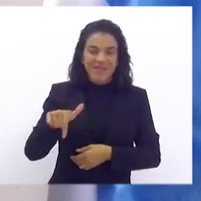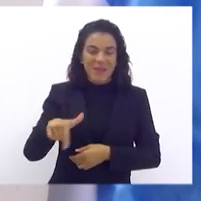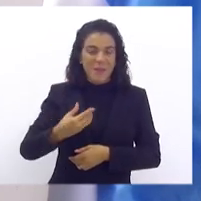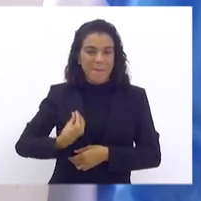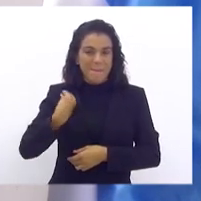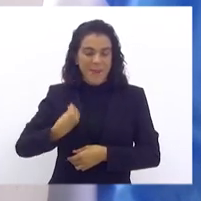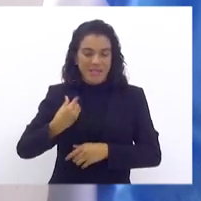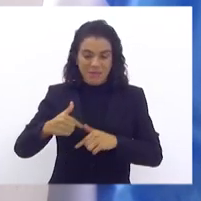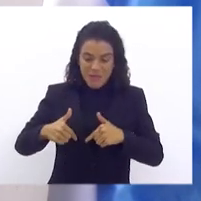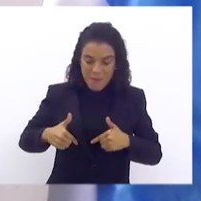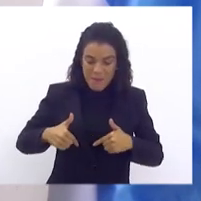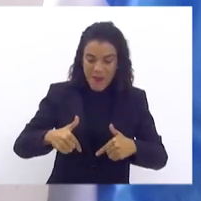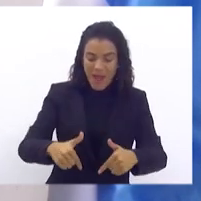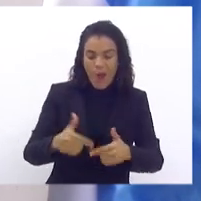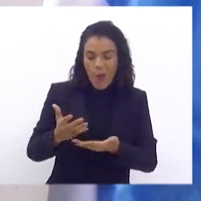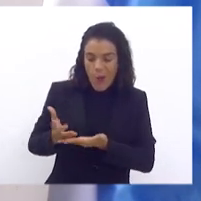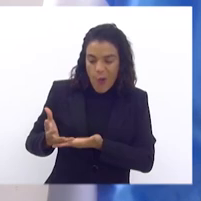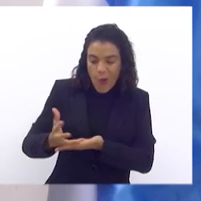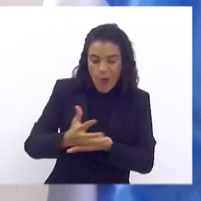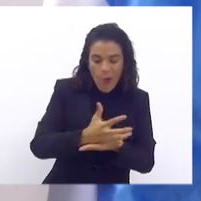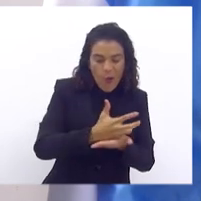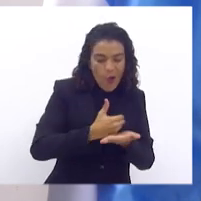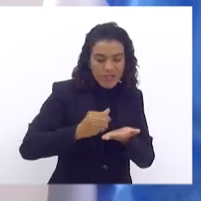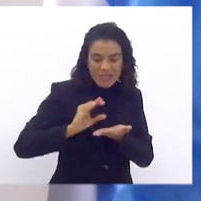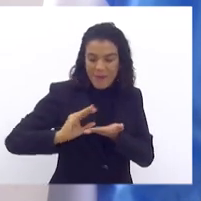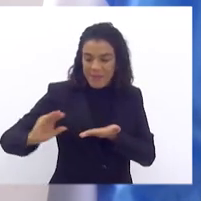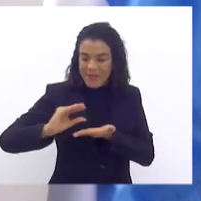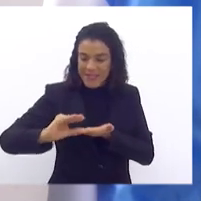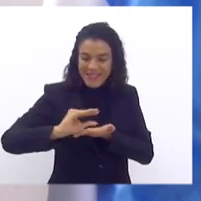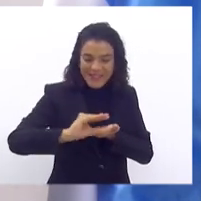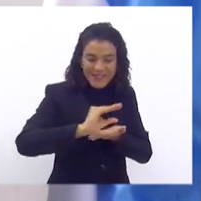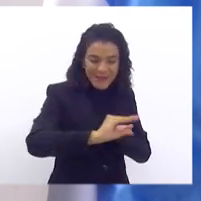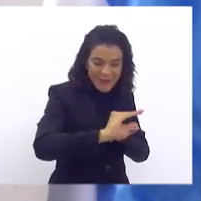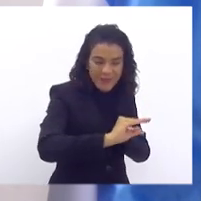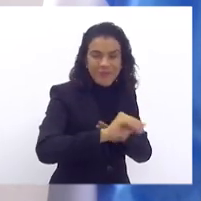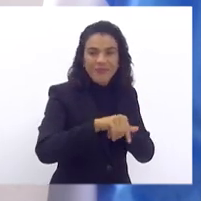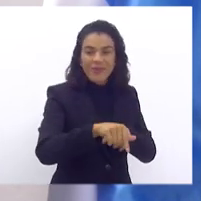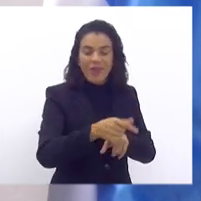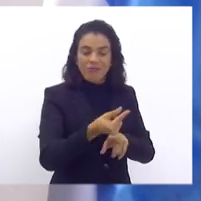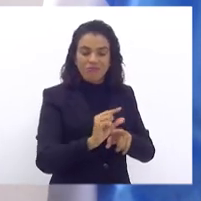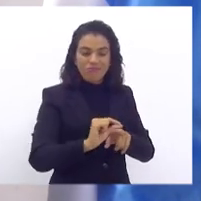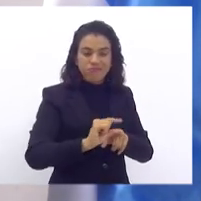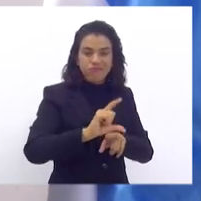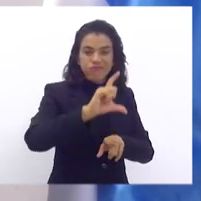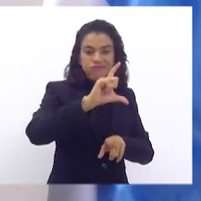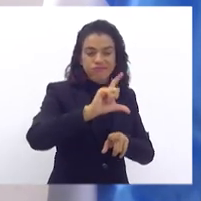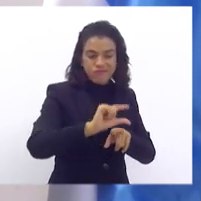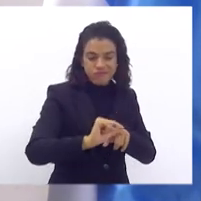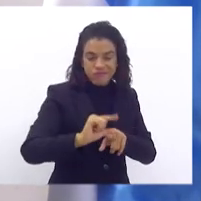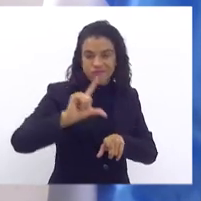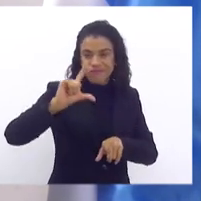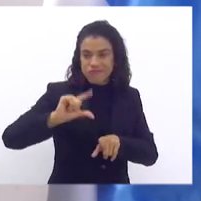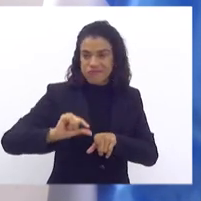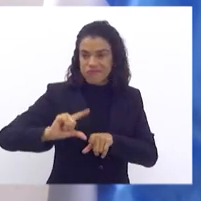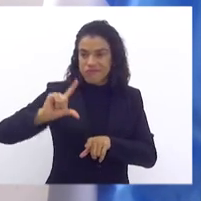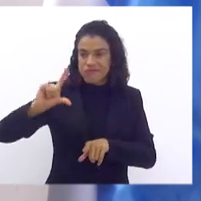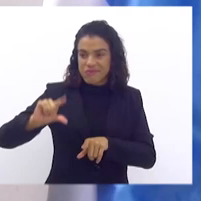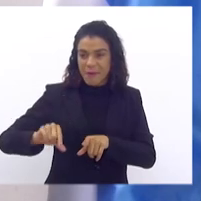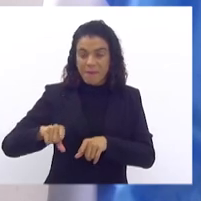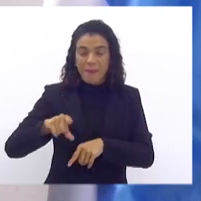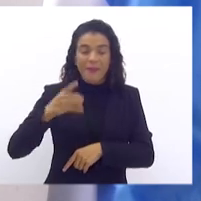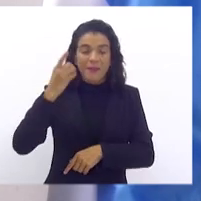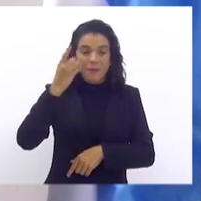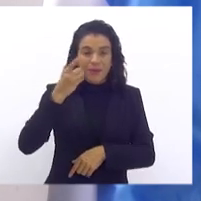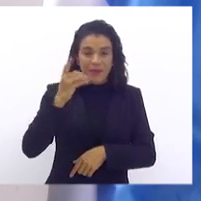tributação, quando estuda lá o orçamento, vê a diferença, né, da rubrica orçamentária. A deputada Índia, que é